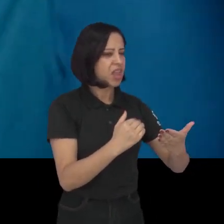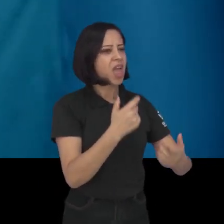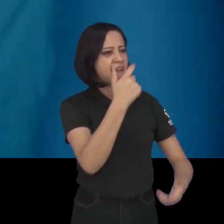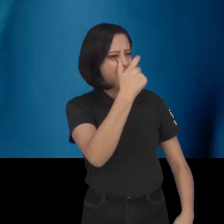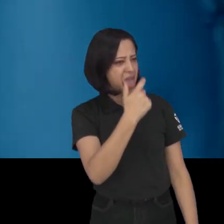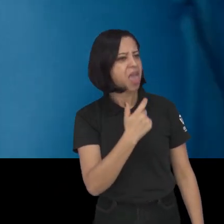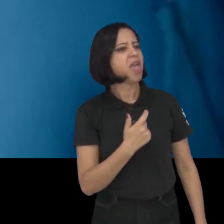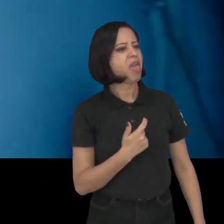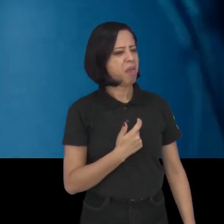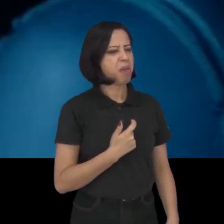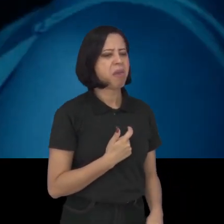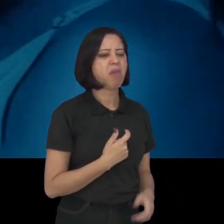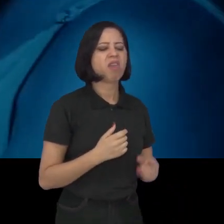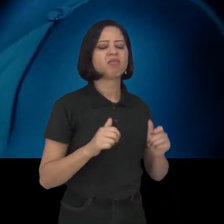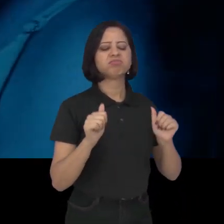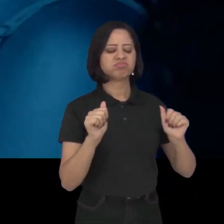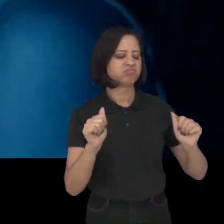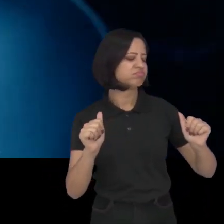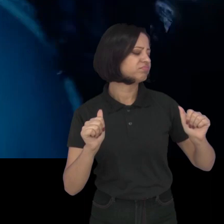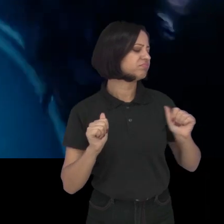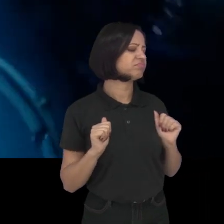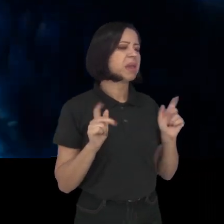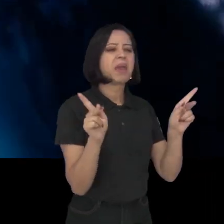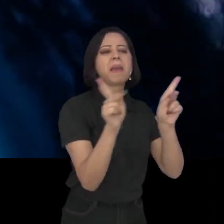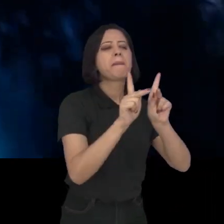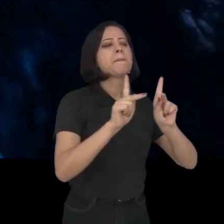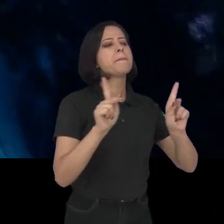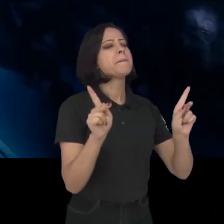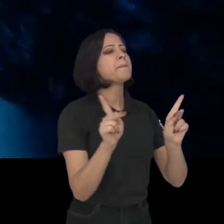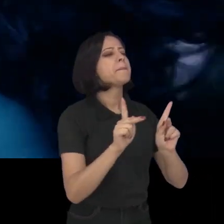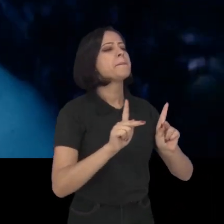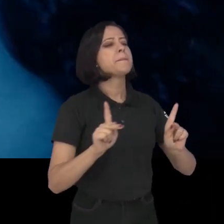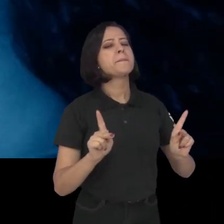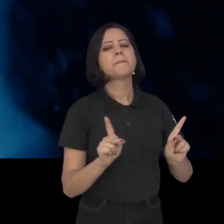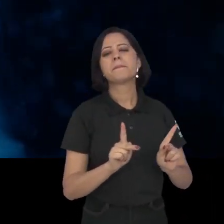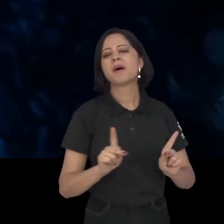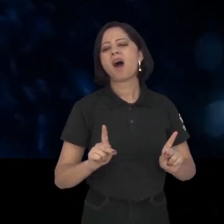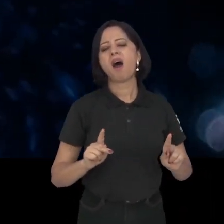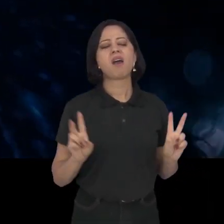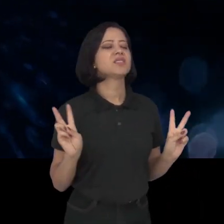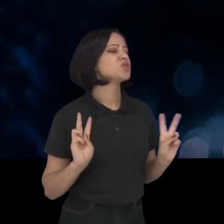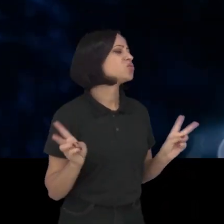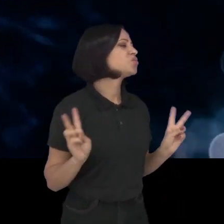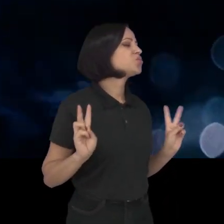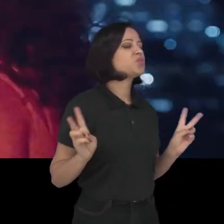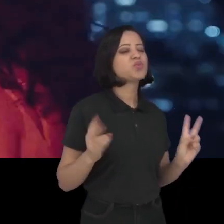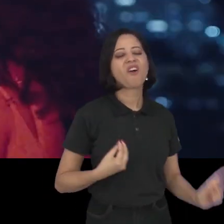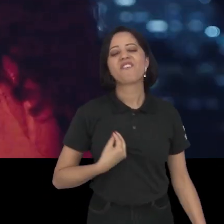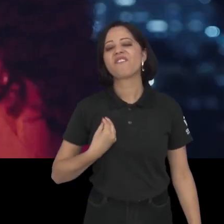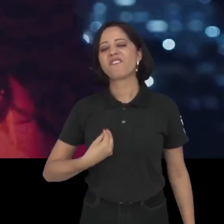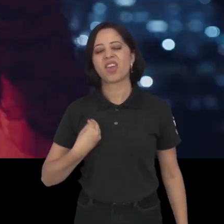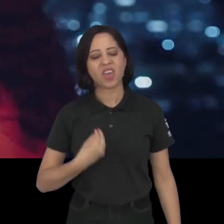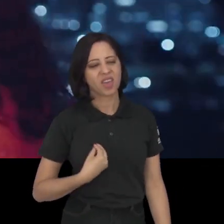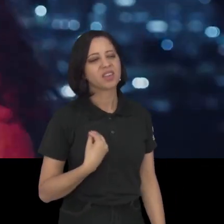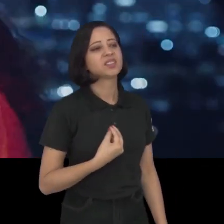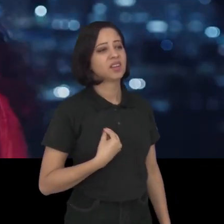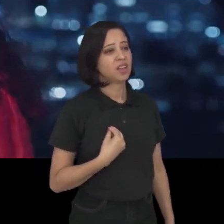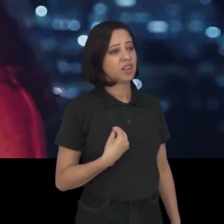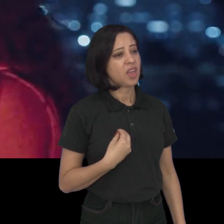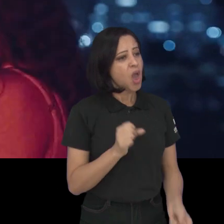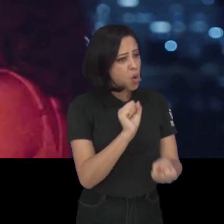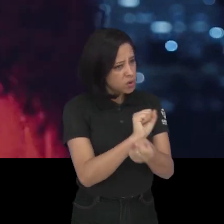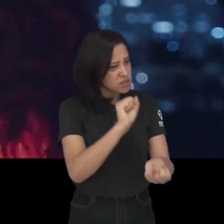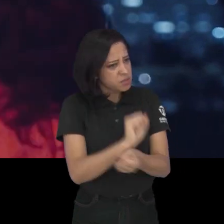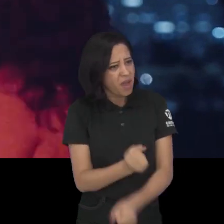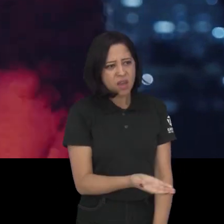passado, eu te falei que já tá tudo bem. Vou seguindo com a minha vida zen. Te digo, sempre estive